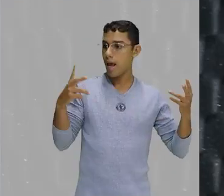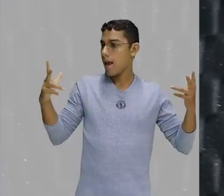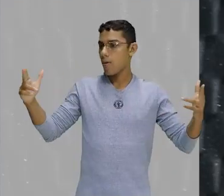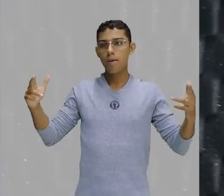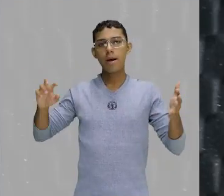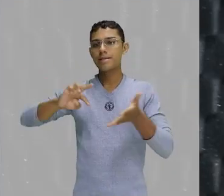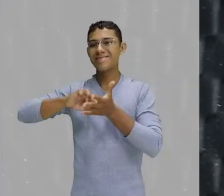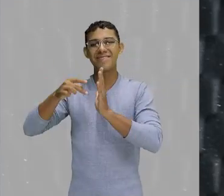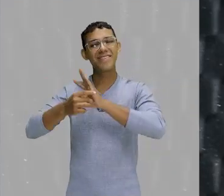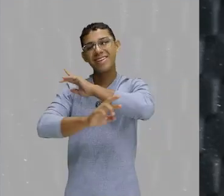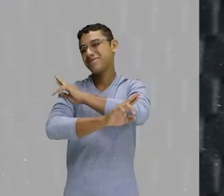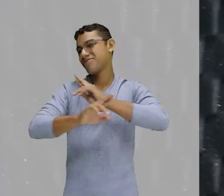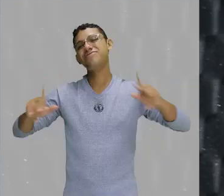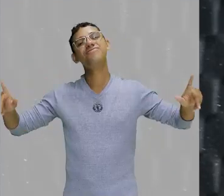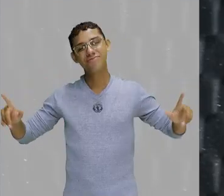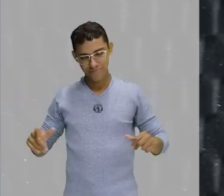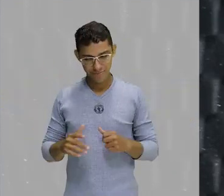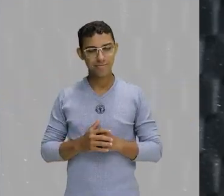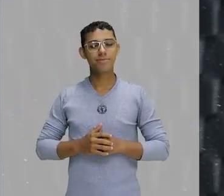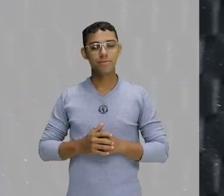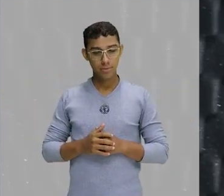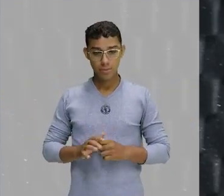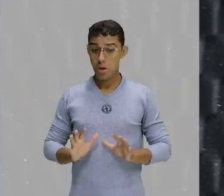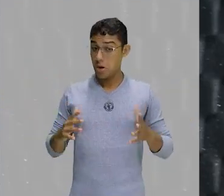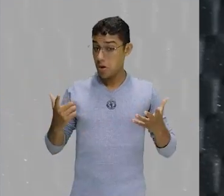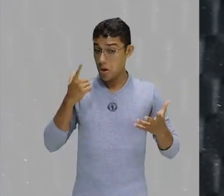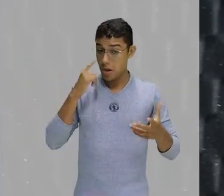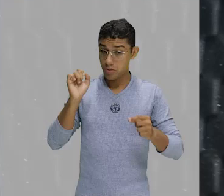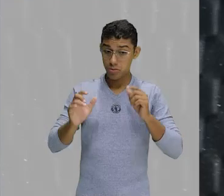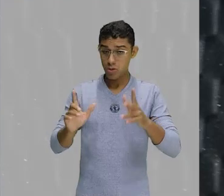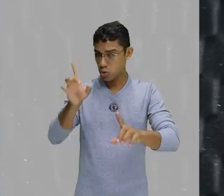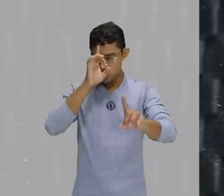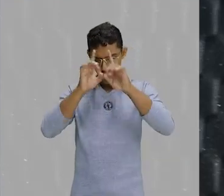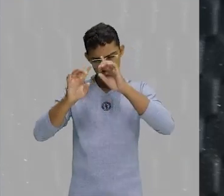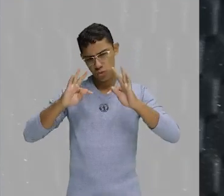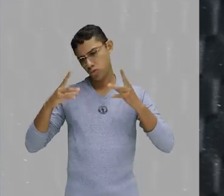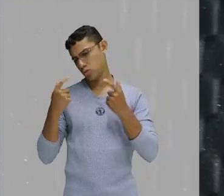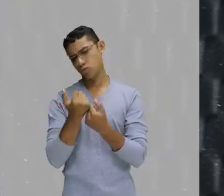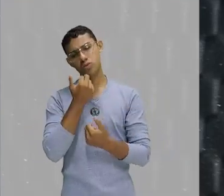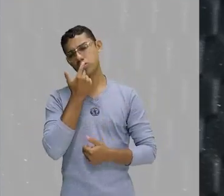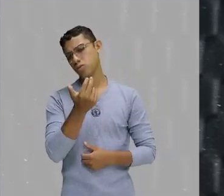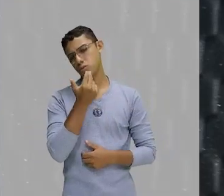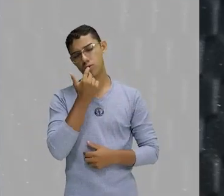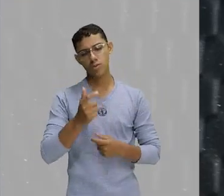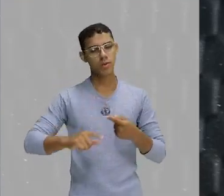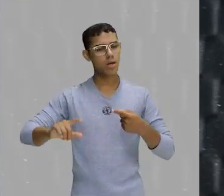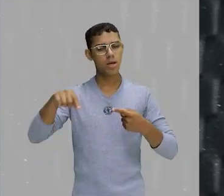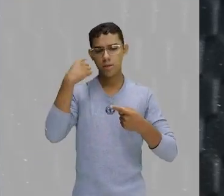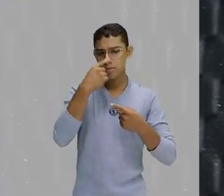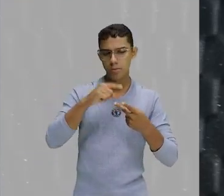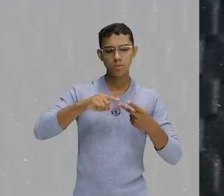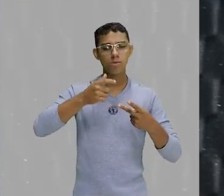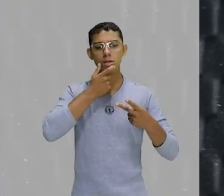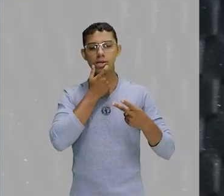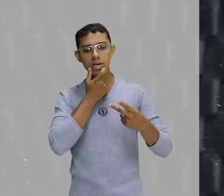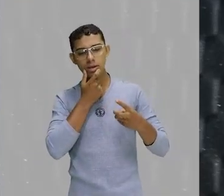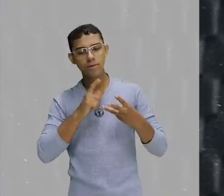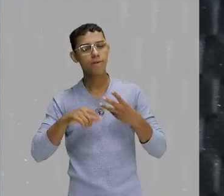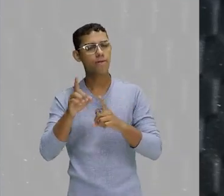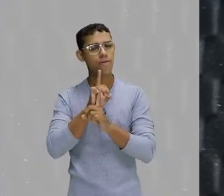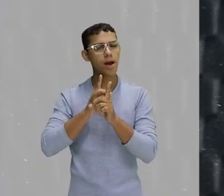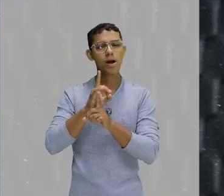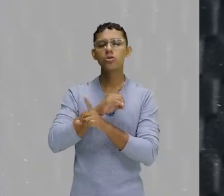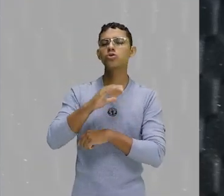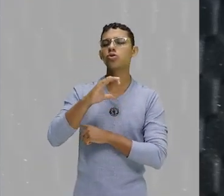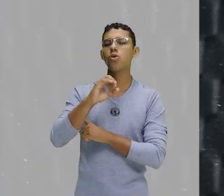que têm significado diferente. Então, isso acontece com todos os idiomas, tá? Espanhol, inglês. Falsos cognatos,